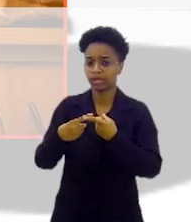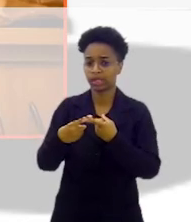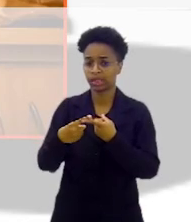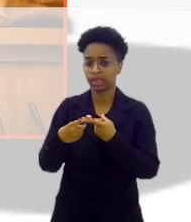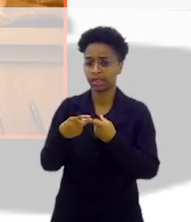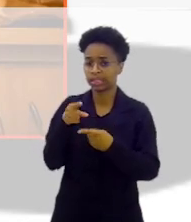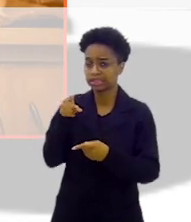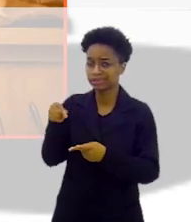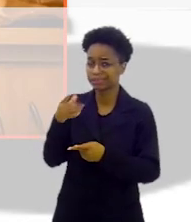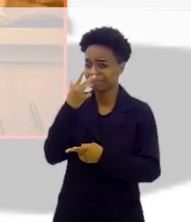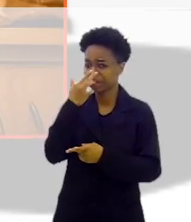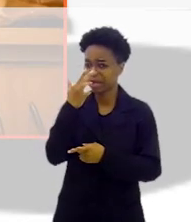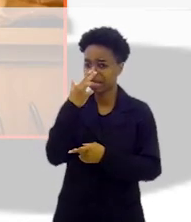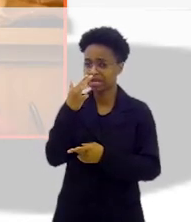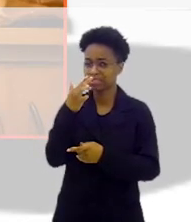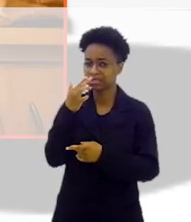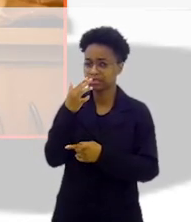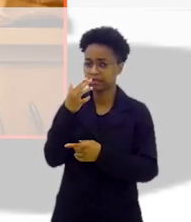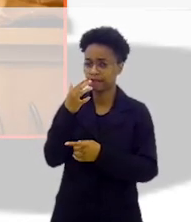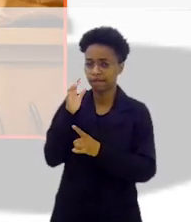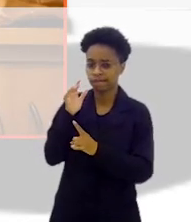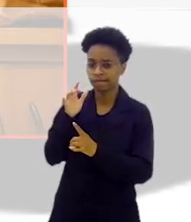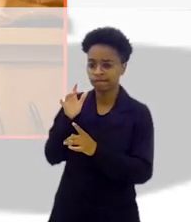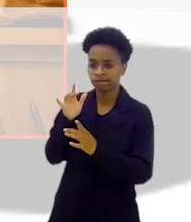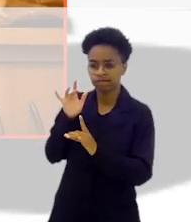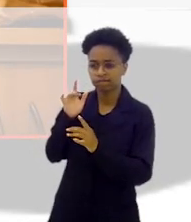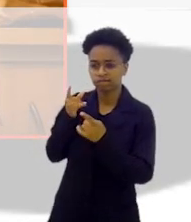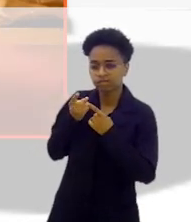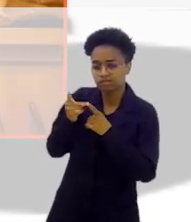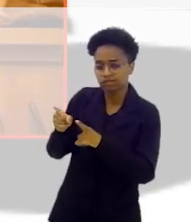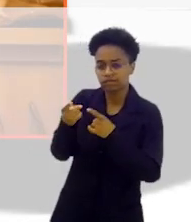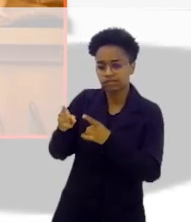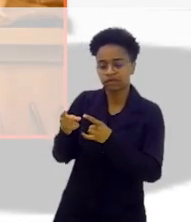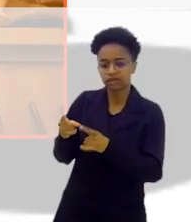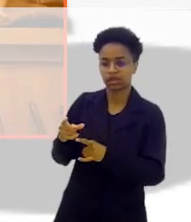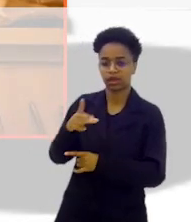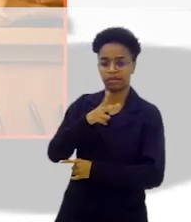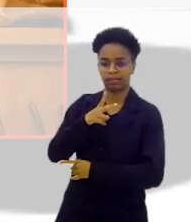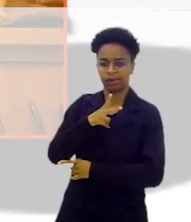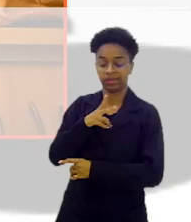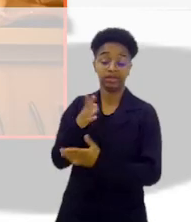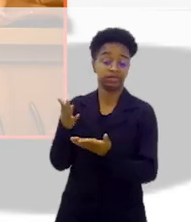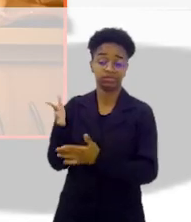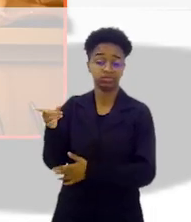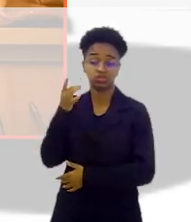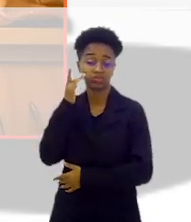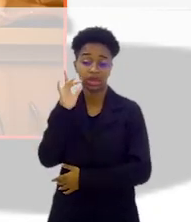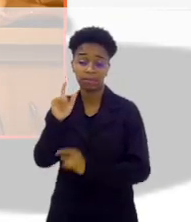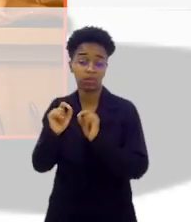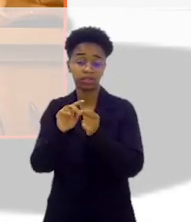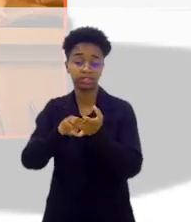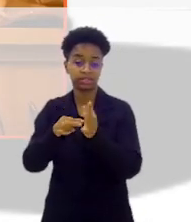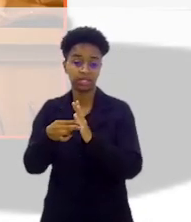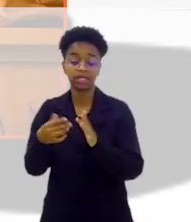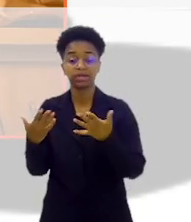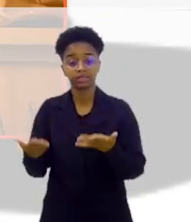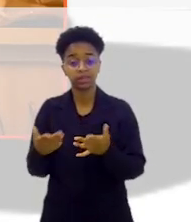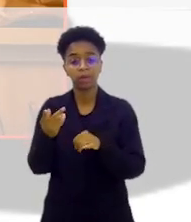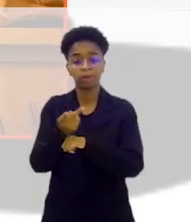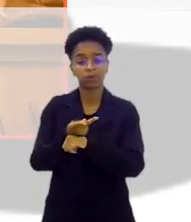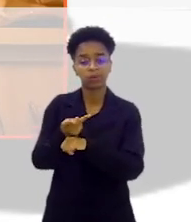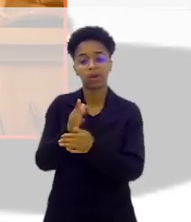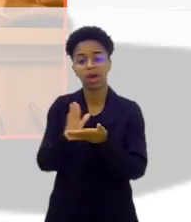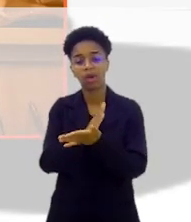desesperado, porque aquilo estava remexendo com a intimidade dele, porque ele não sabia o que era aquilo. Então, ele recorreu